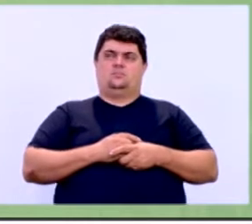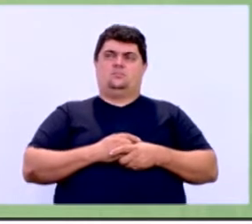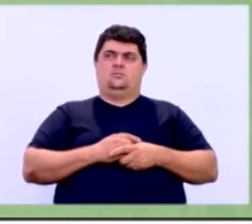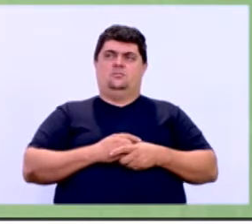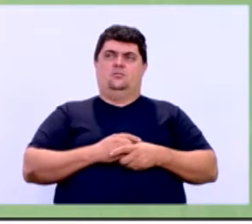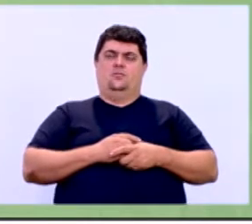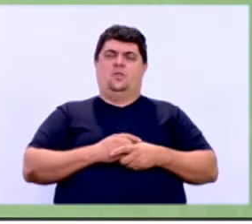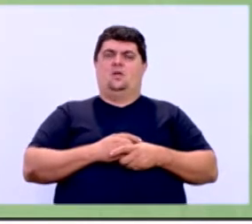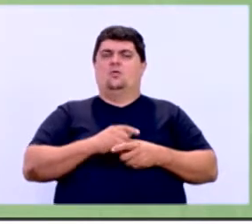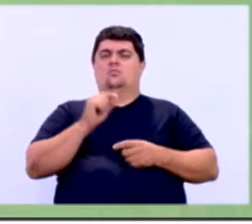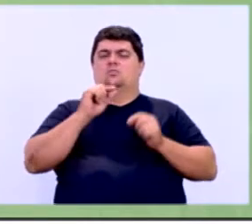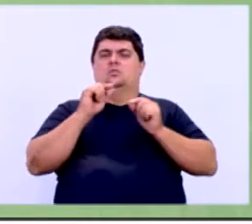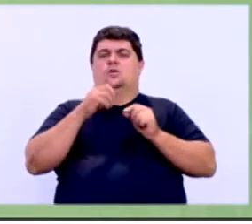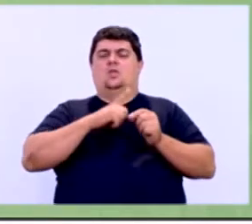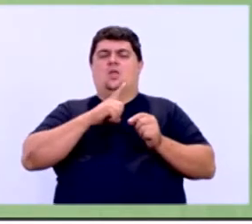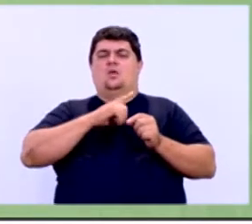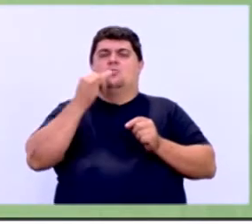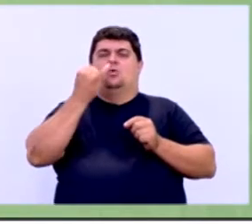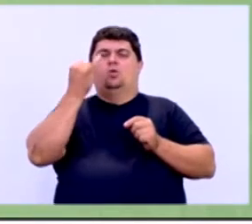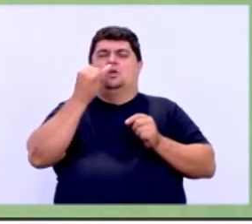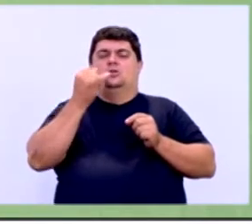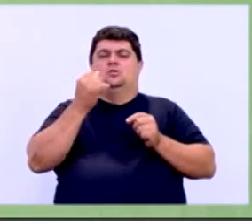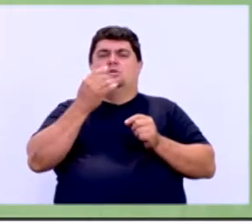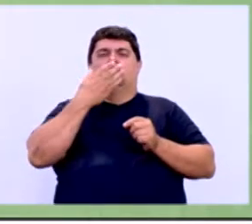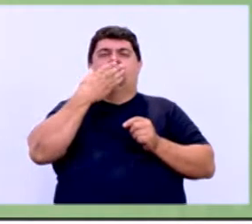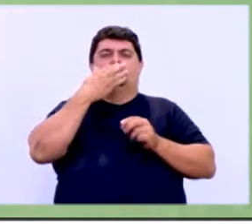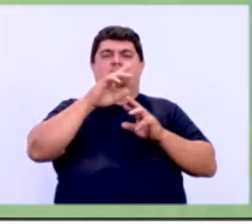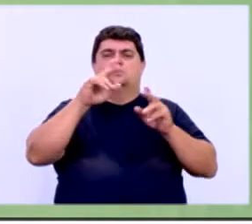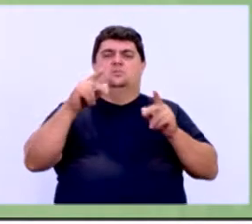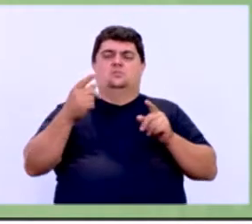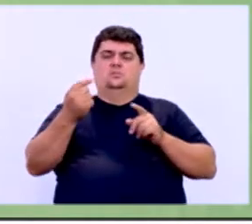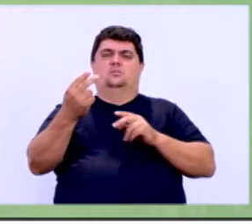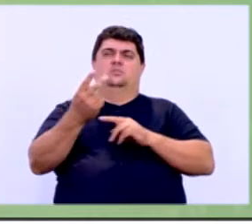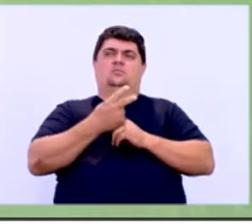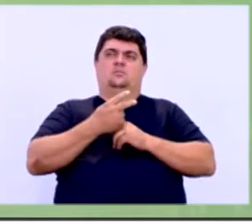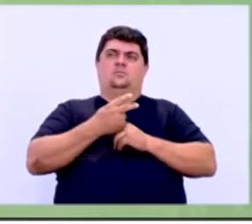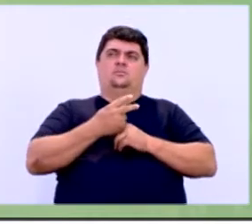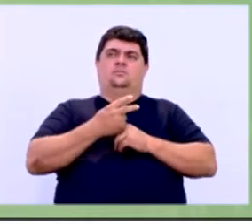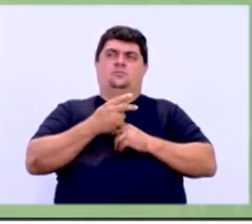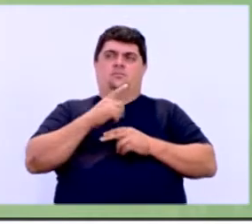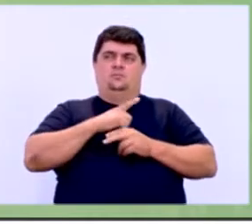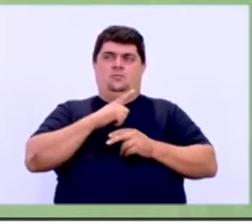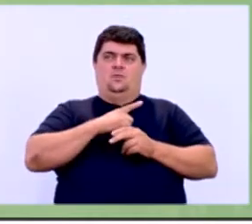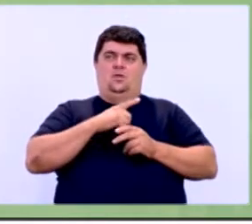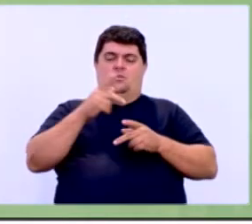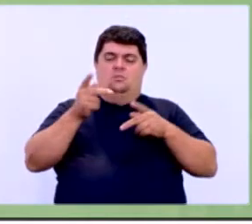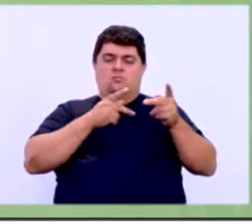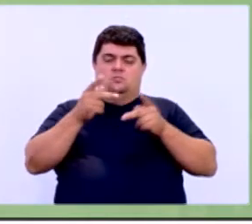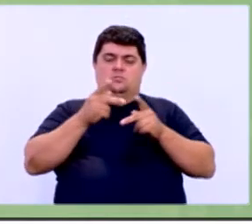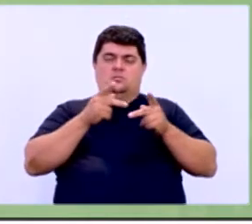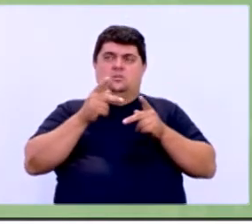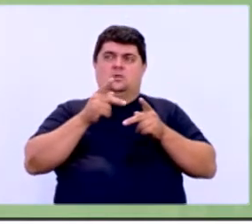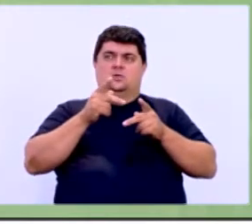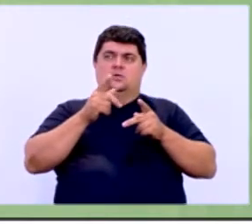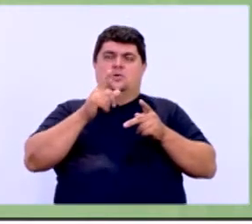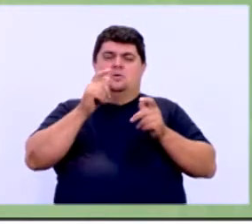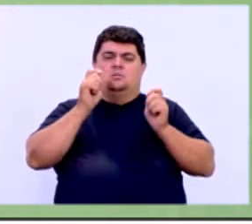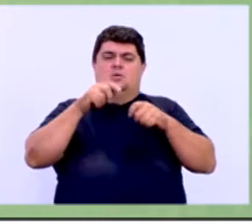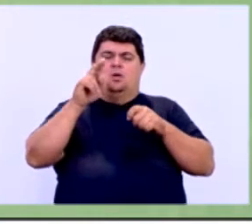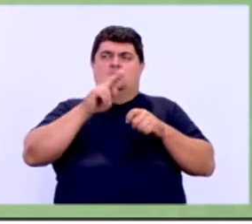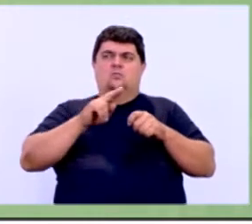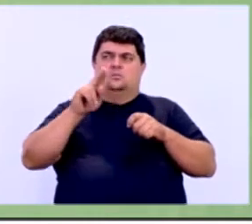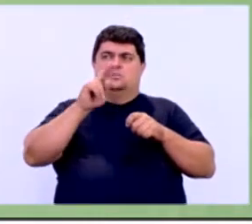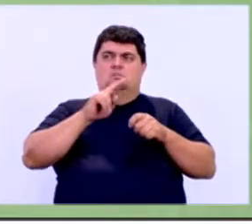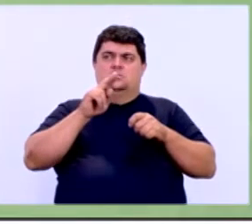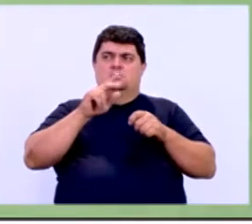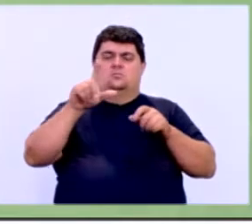Fatores que influenciam no tipo de financiamento, né? Então, a natureza do projeto para influenciar